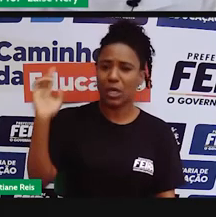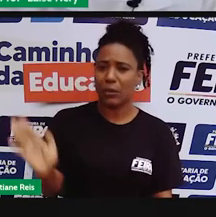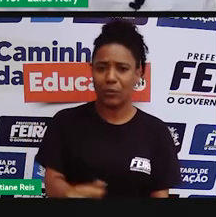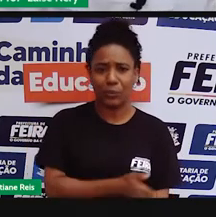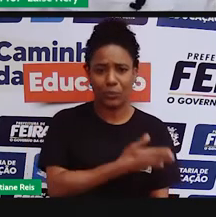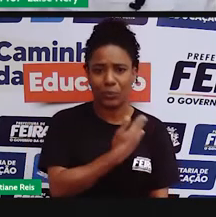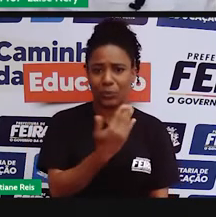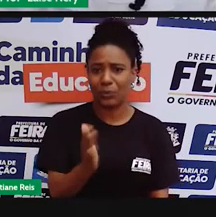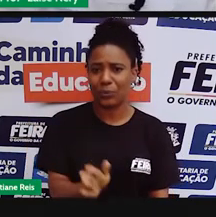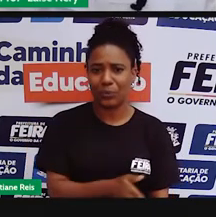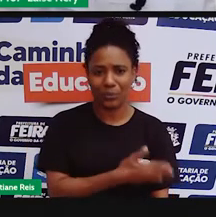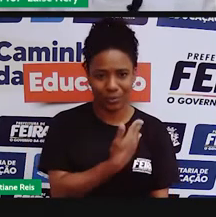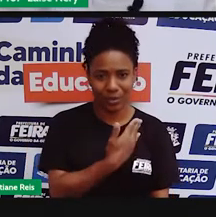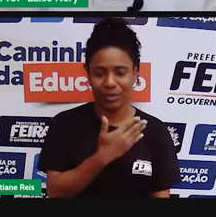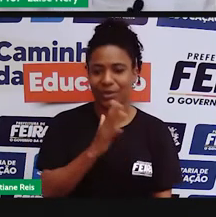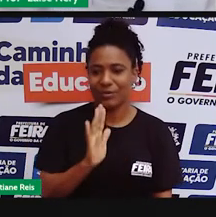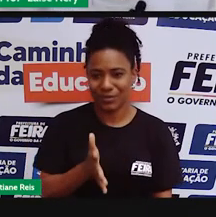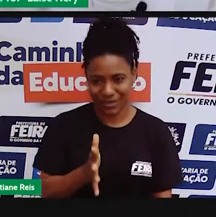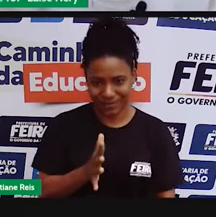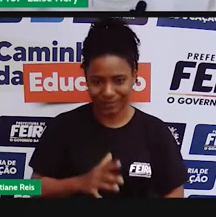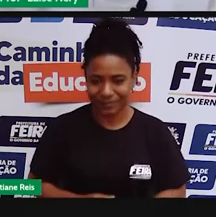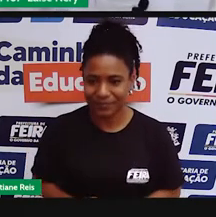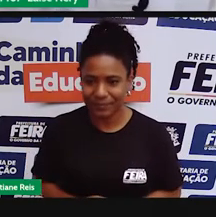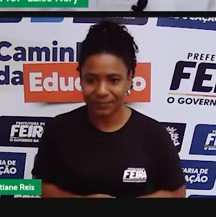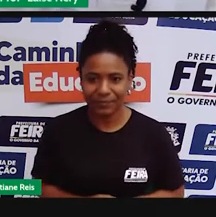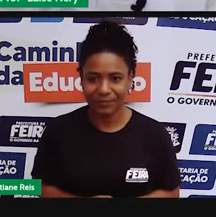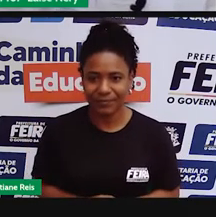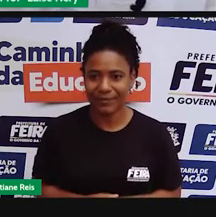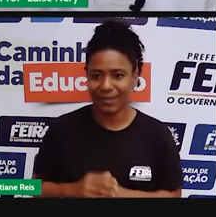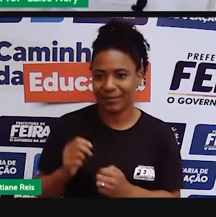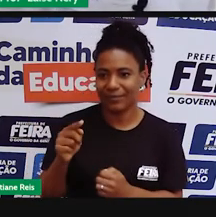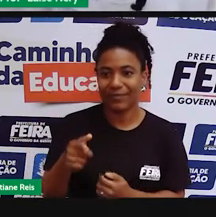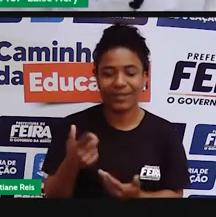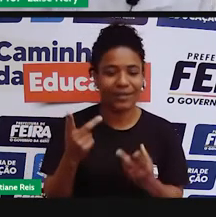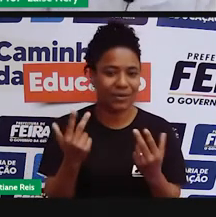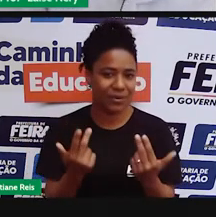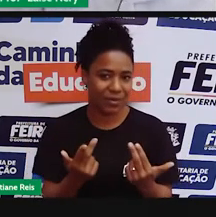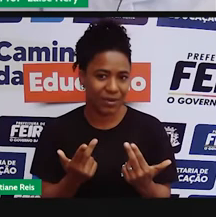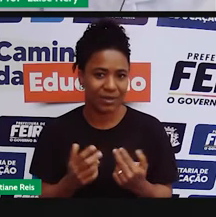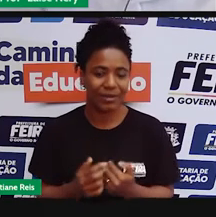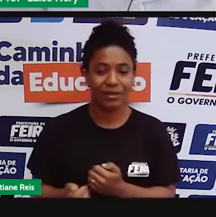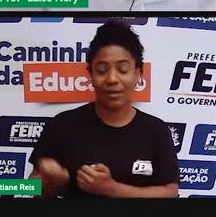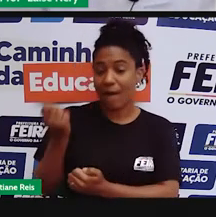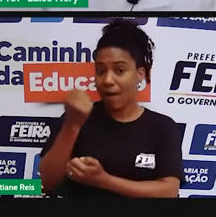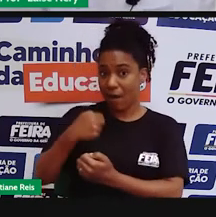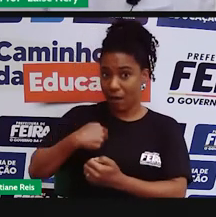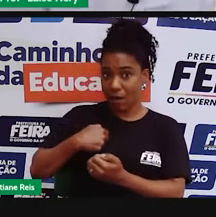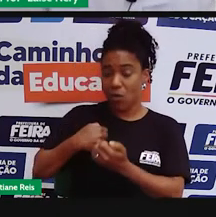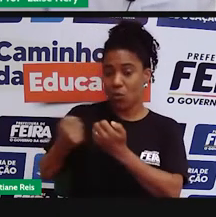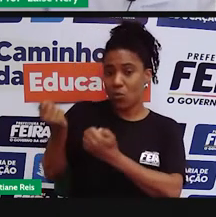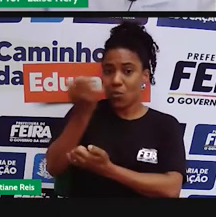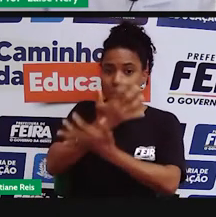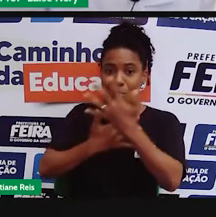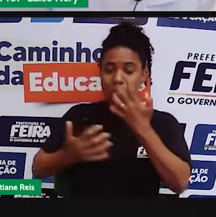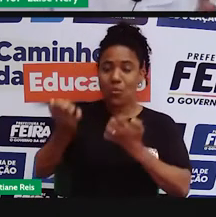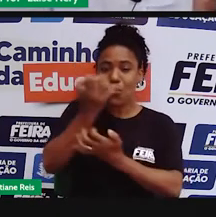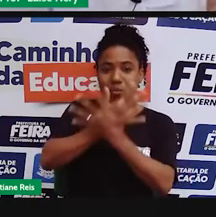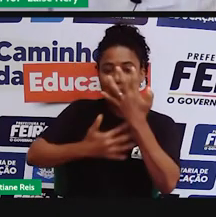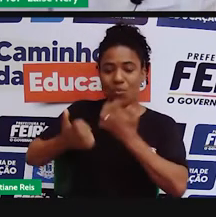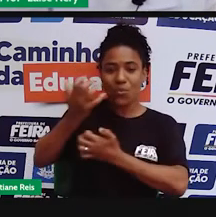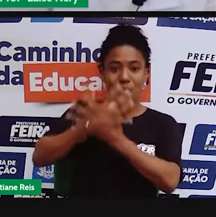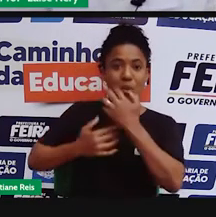mesma coisa de eu dizer, vou usar o mesmo verbo cantar e dizer, eu cantei no